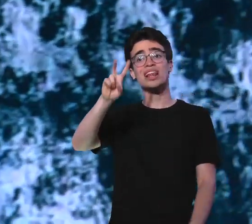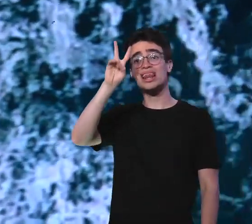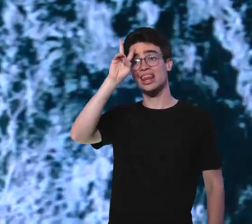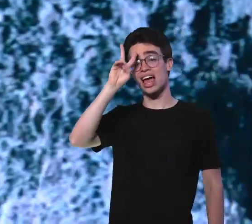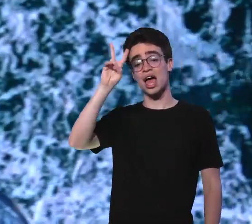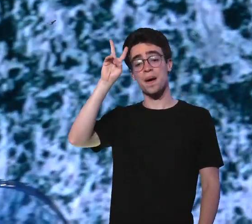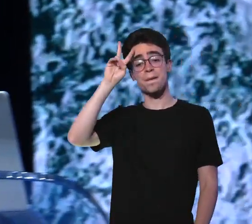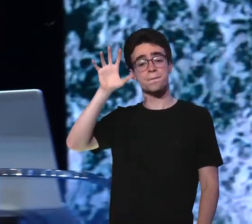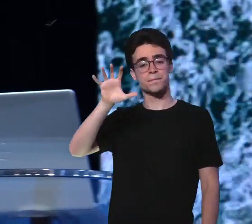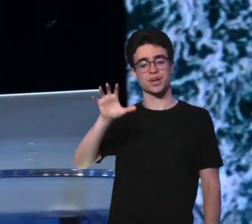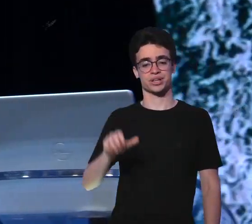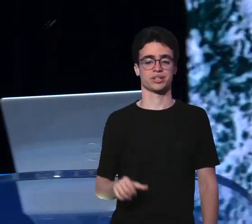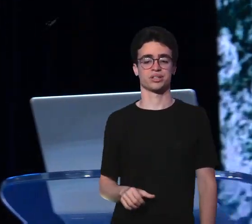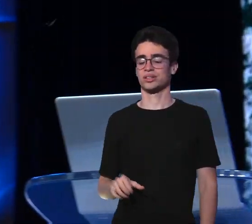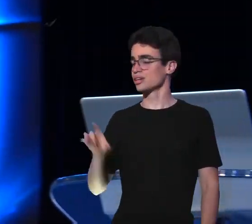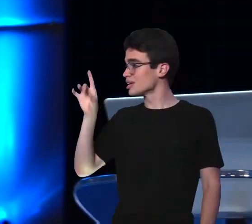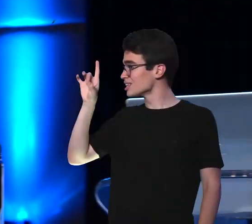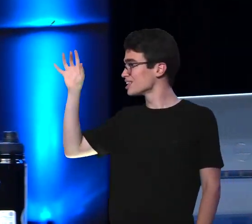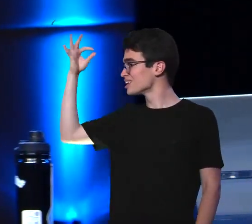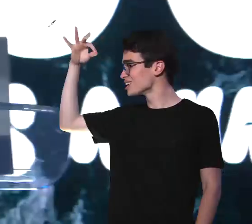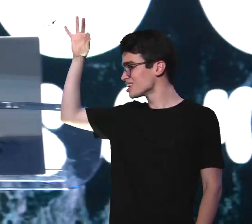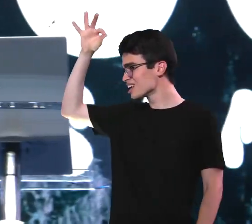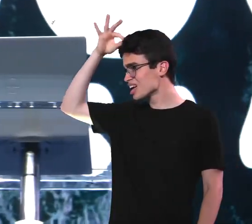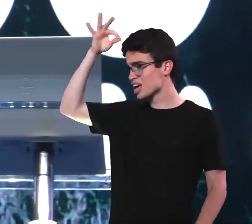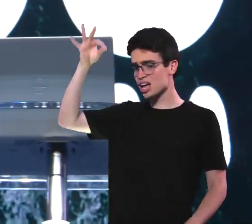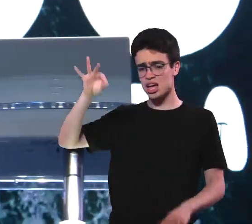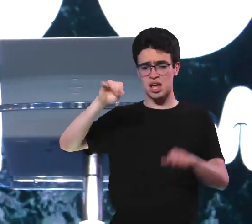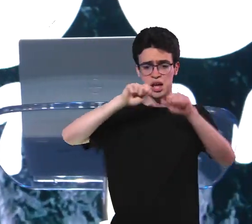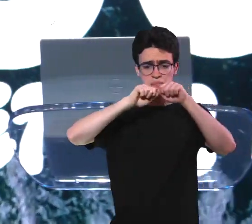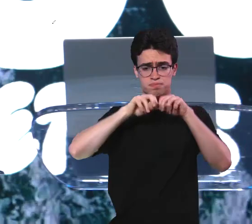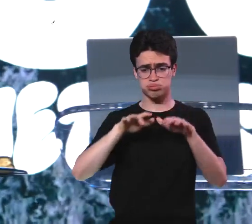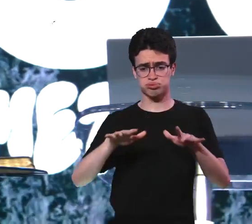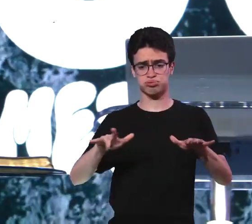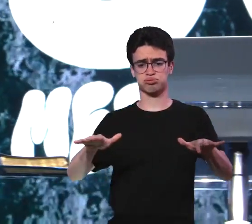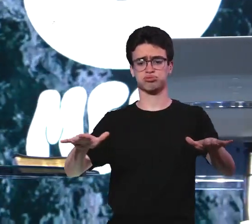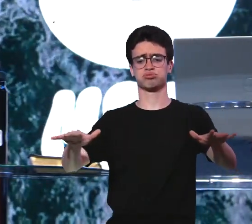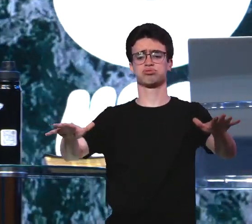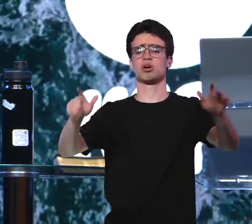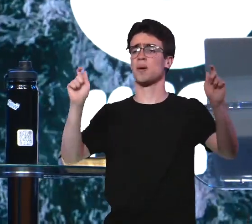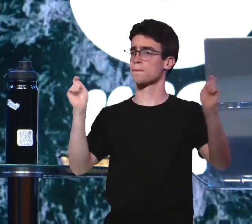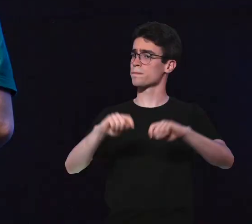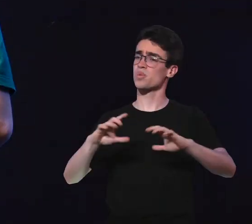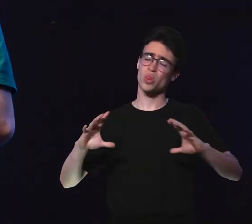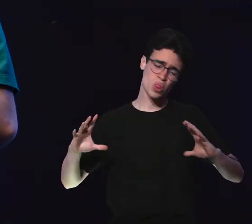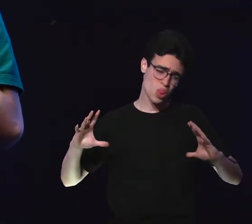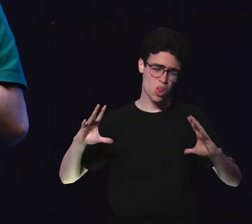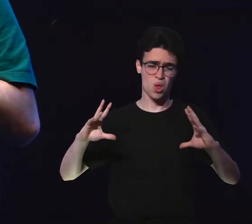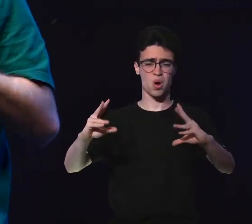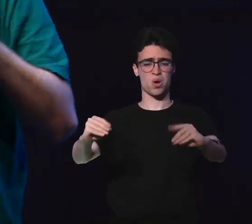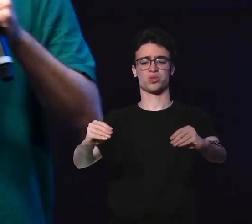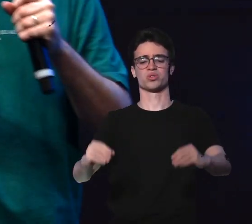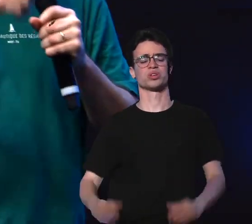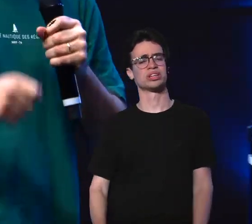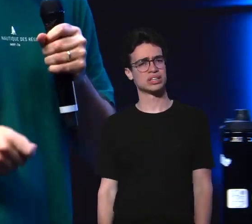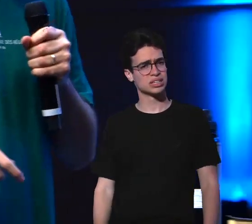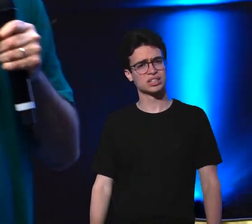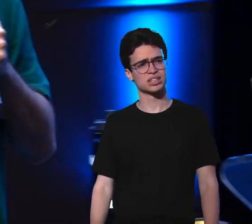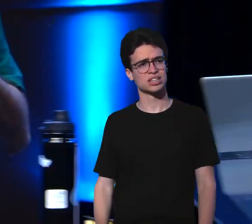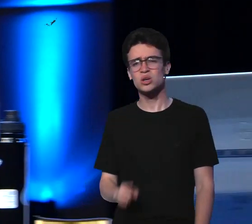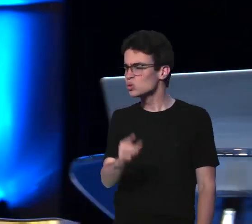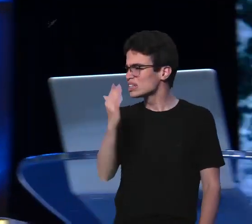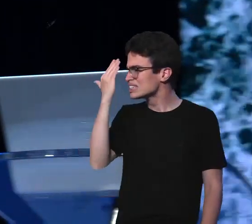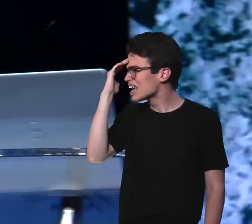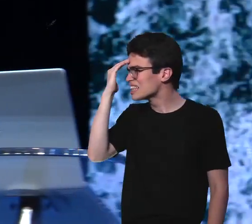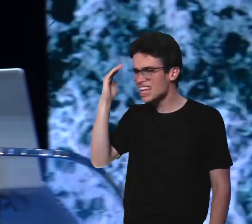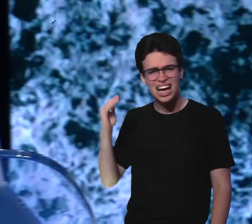água da presença de Deus, o Espírito Santo, é acessível a todos. Eu não sei se você entendeu, eu